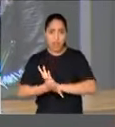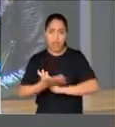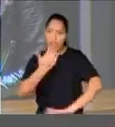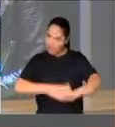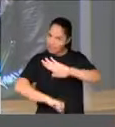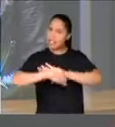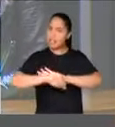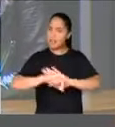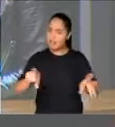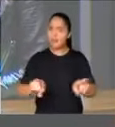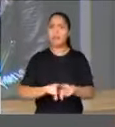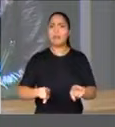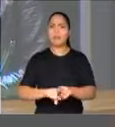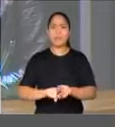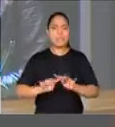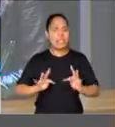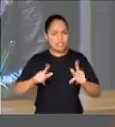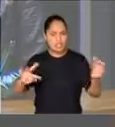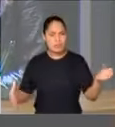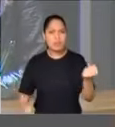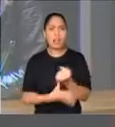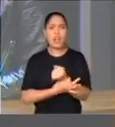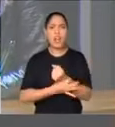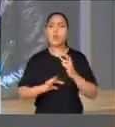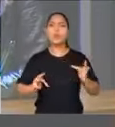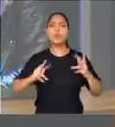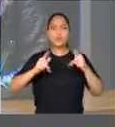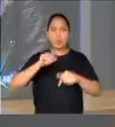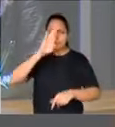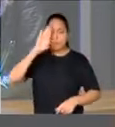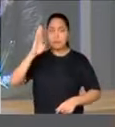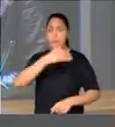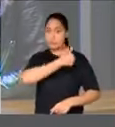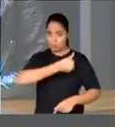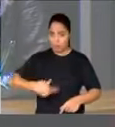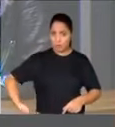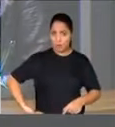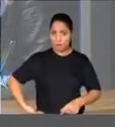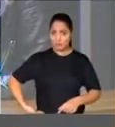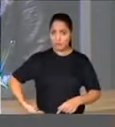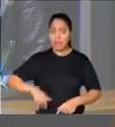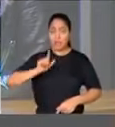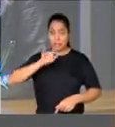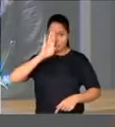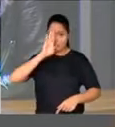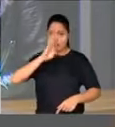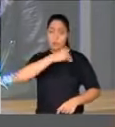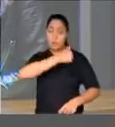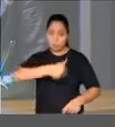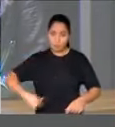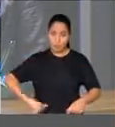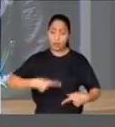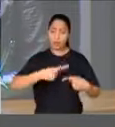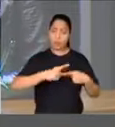que todas as instituições, principalmente as públicas, porque é a partir das instituições públicas que as privadas